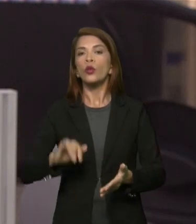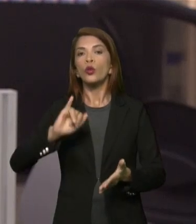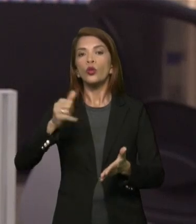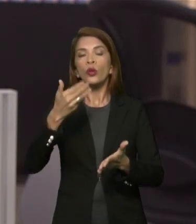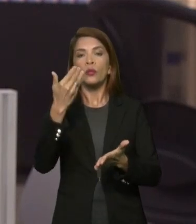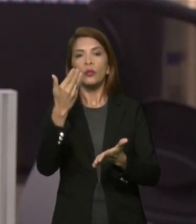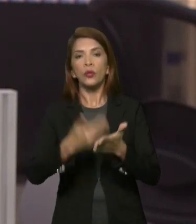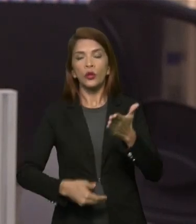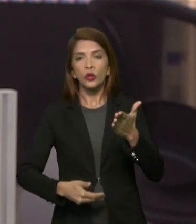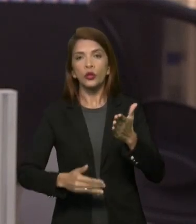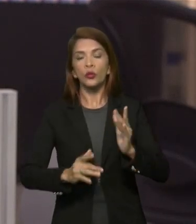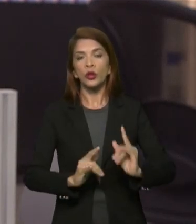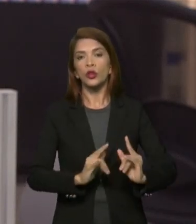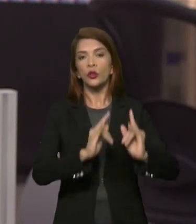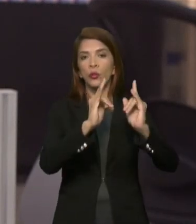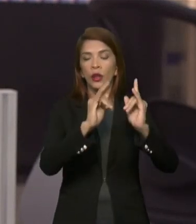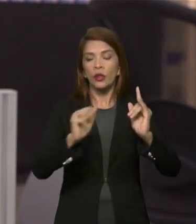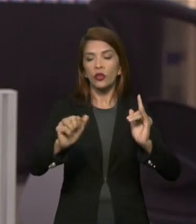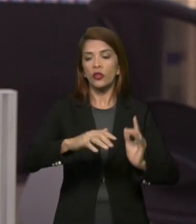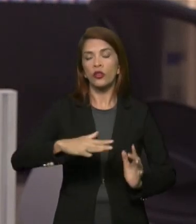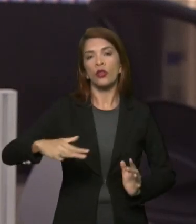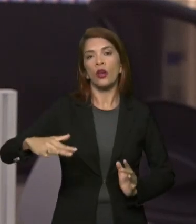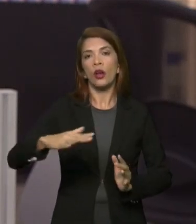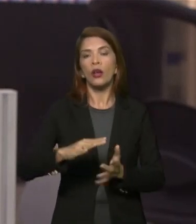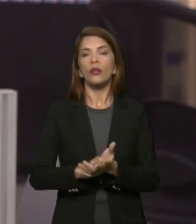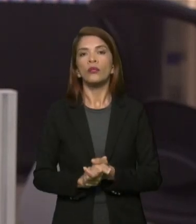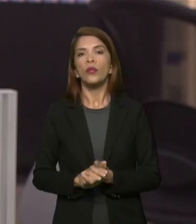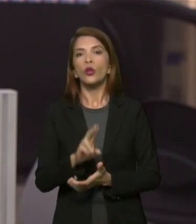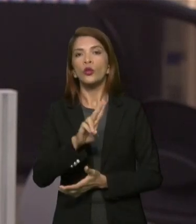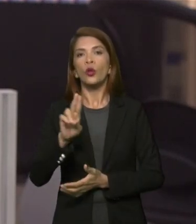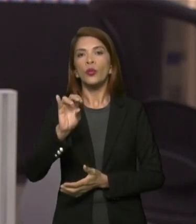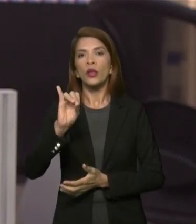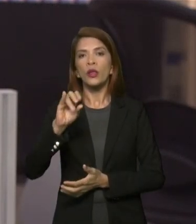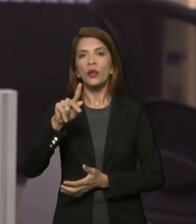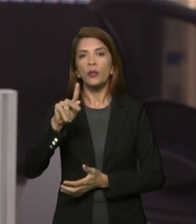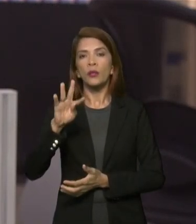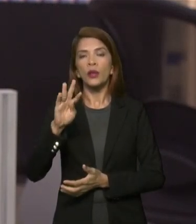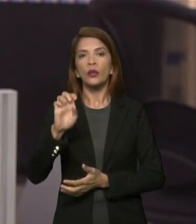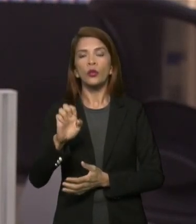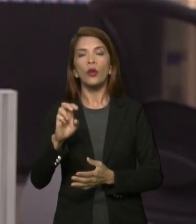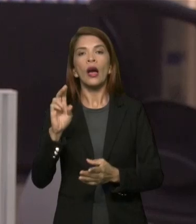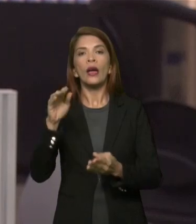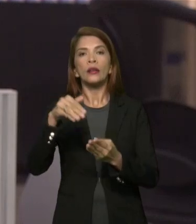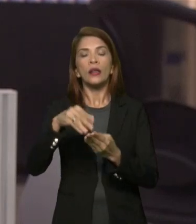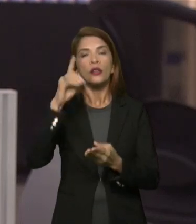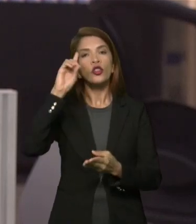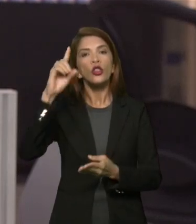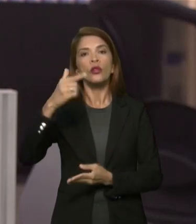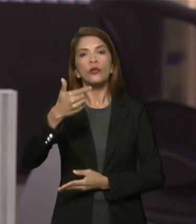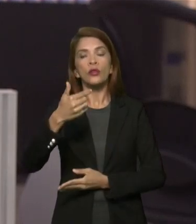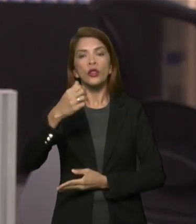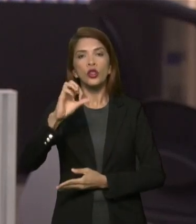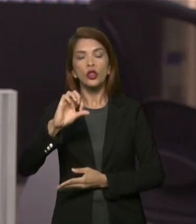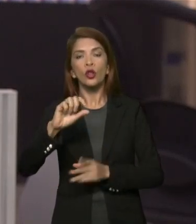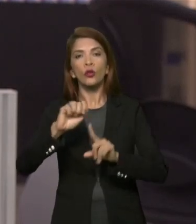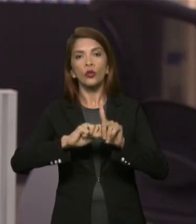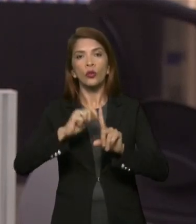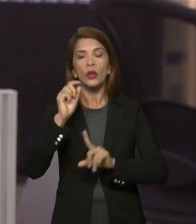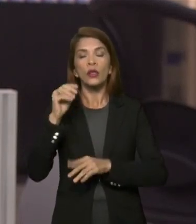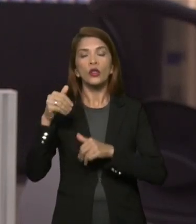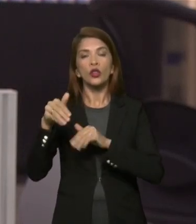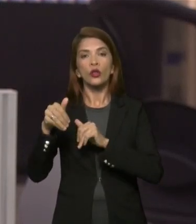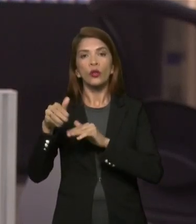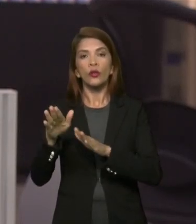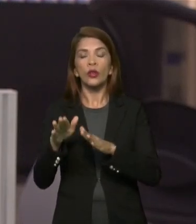Propriedade Predial e Territorial Urbana, o IPTU, para o dia 29 de novembro. De acordo com a Sinfaz, os